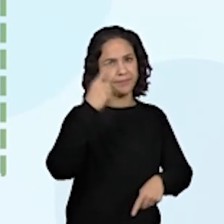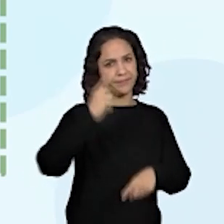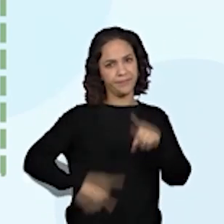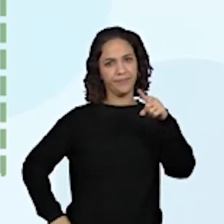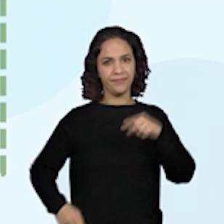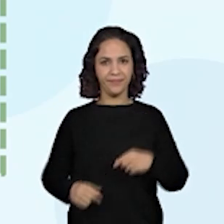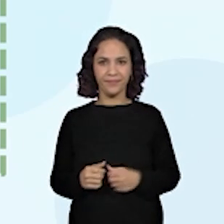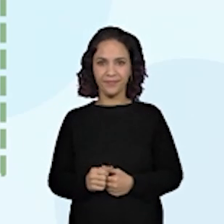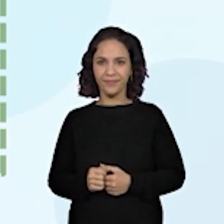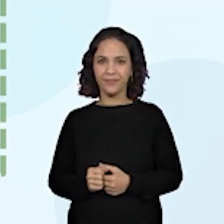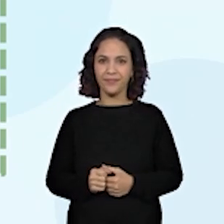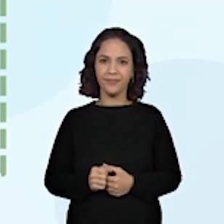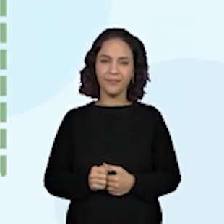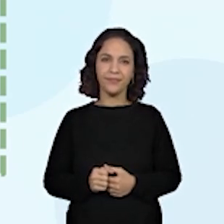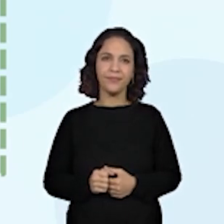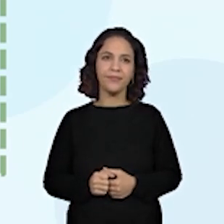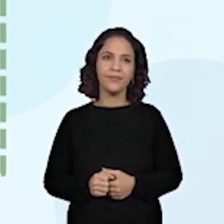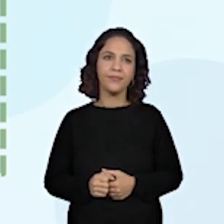corredores.